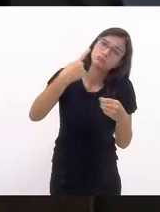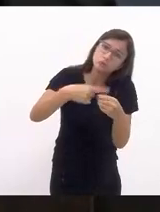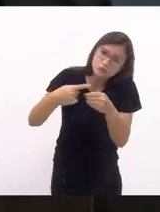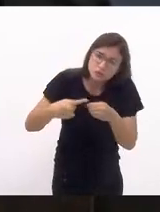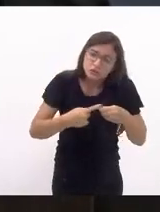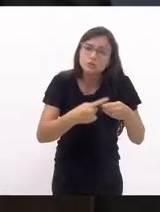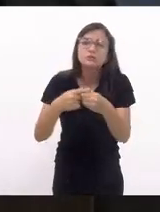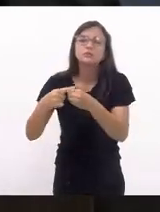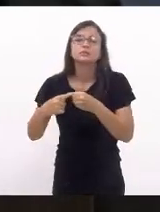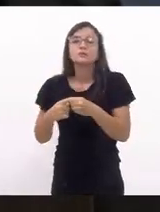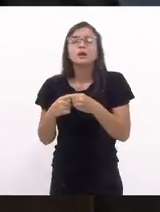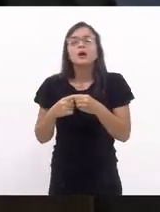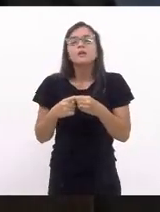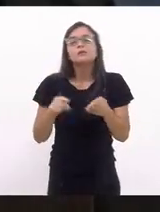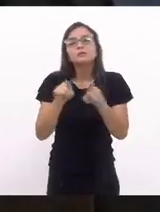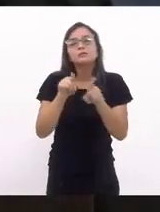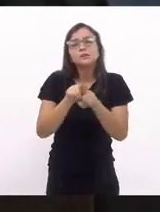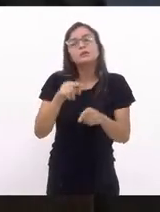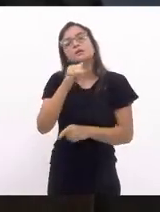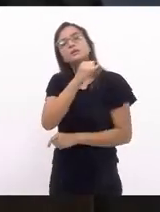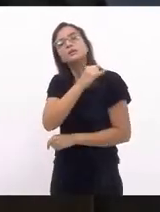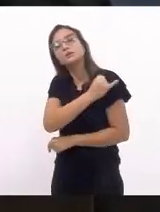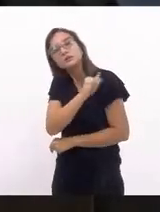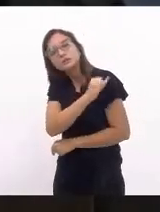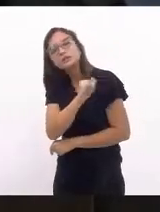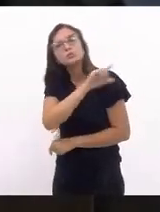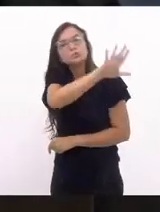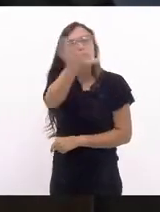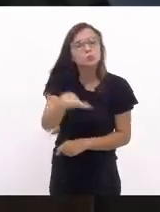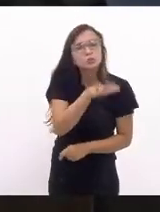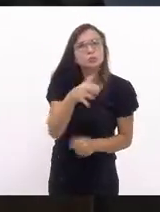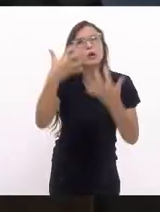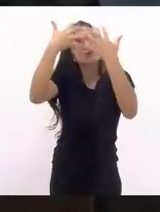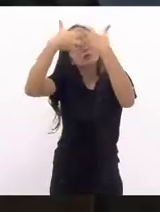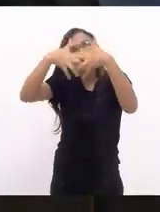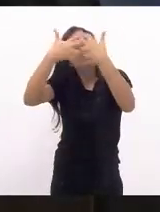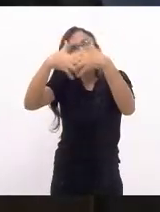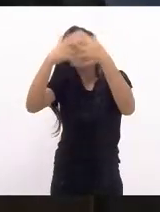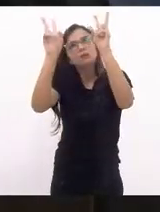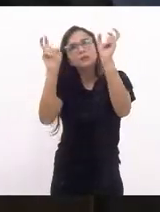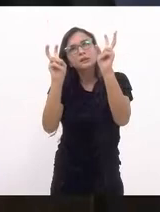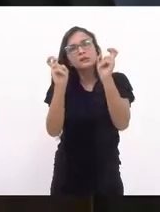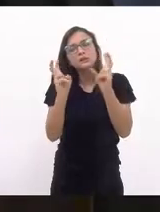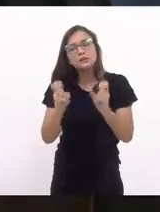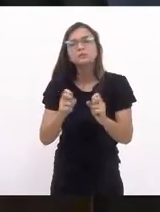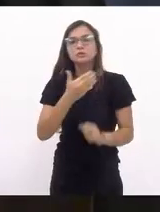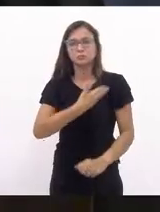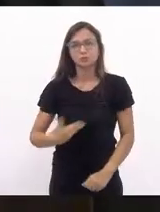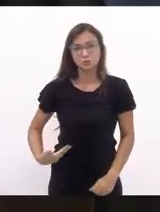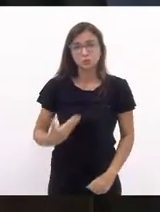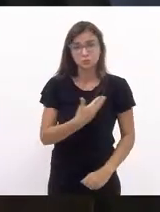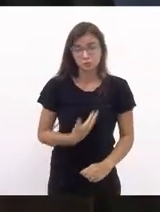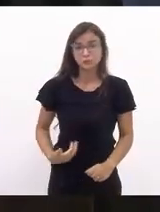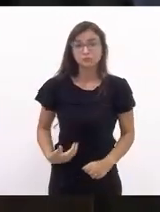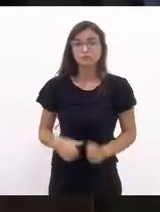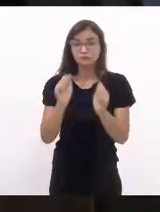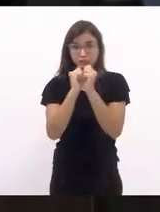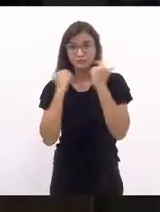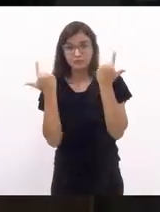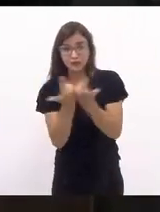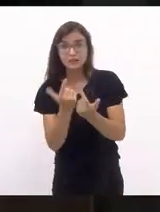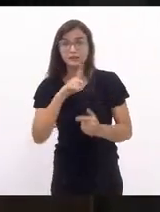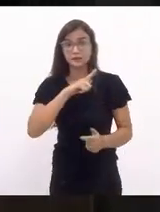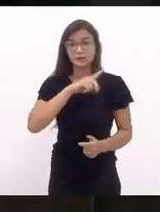e também oferecendo à sociedade Fluminense reflexões sobre os temas de interesse público aí eu abri o vagas em